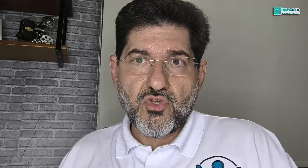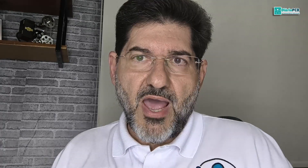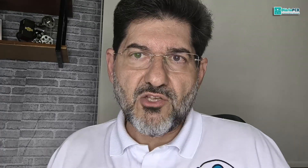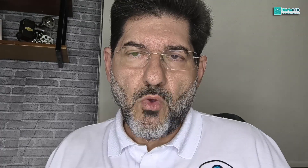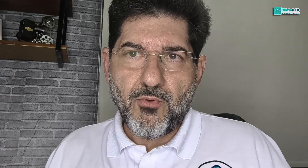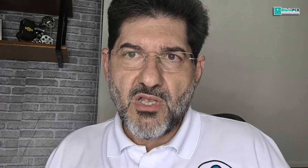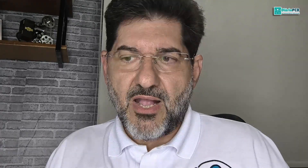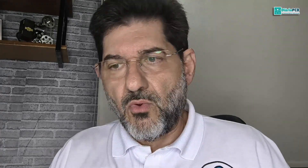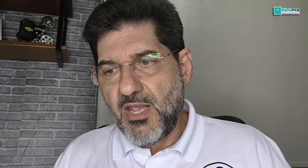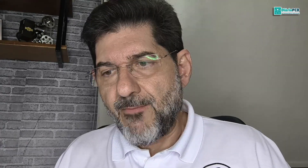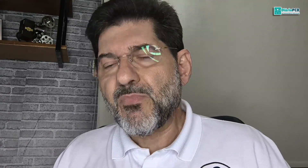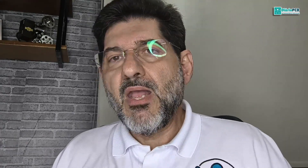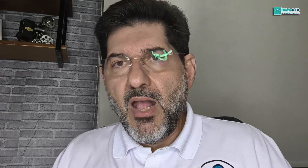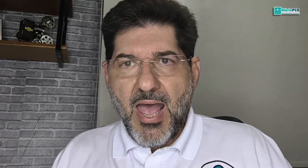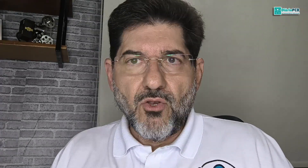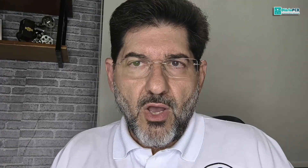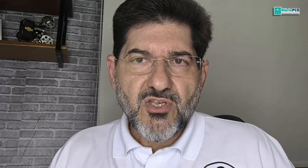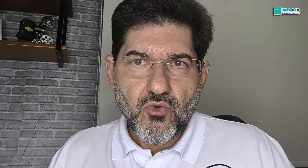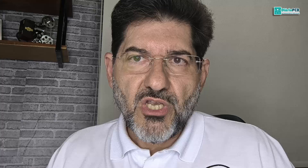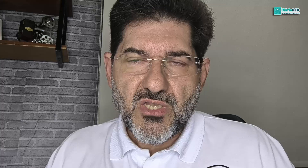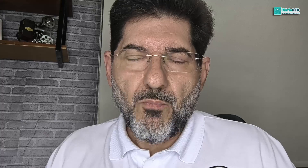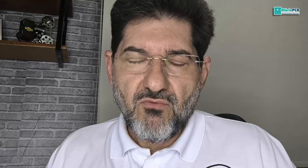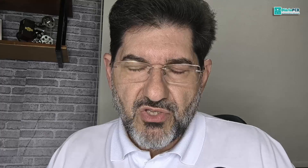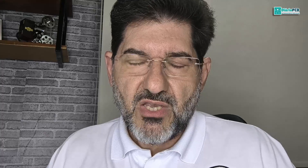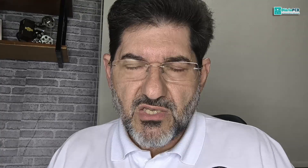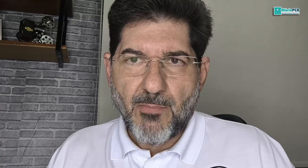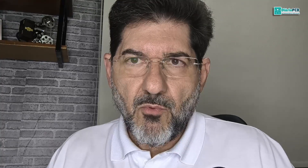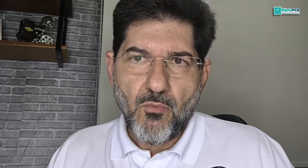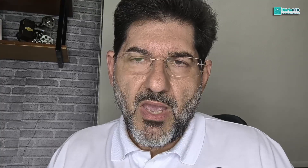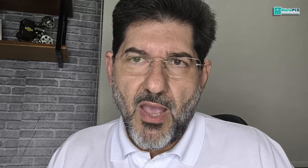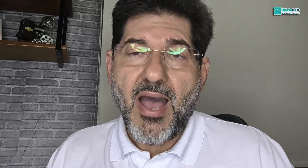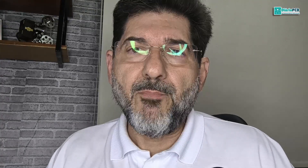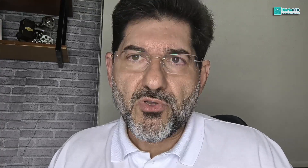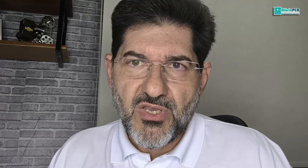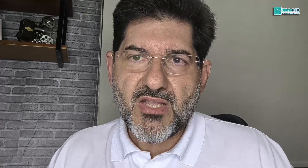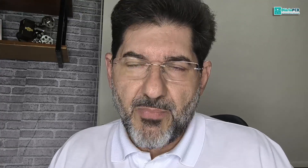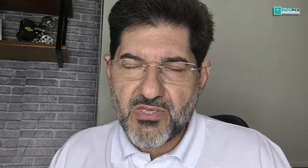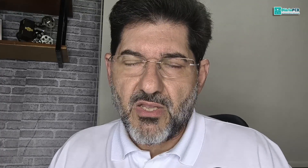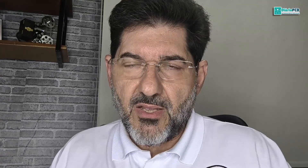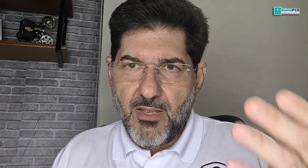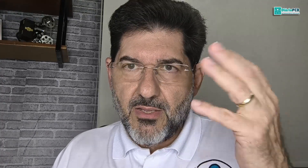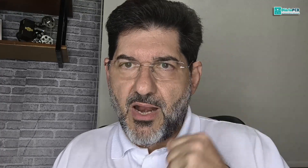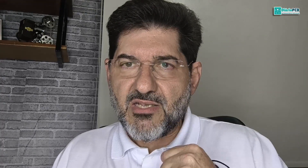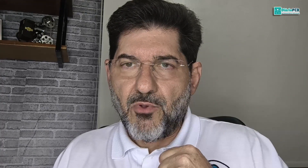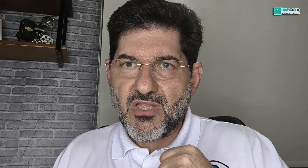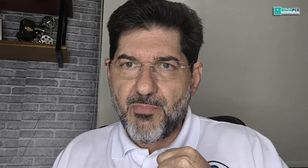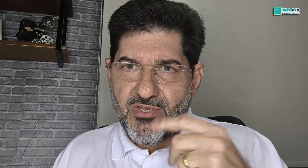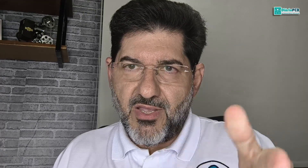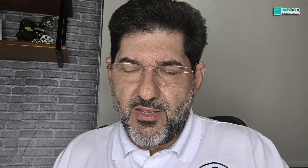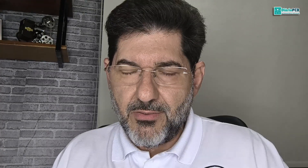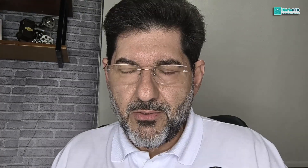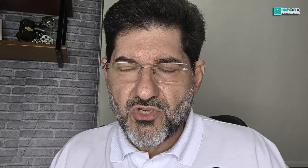INSS e buscar a sua aposentadoria, a nossa sugestão para você sabe muito bem, é Aposenta PCD. Traz